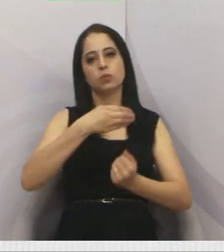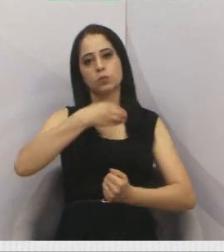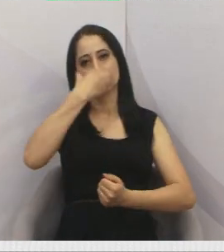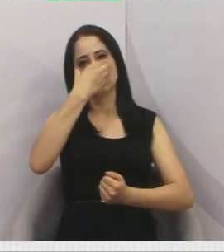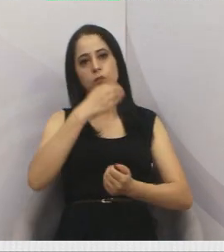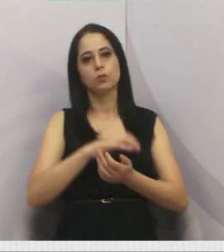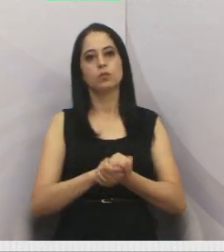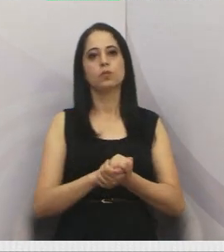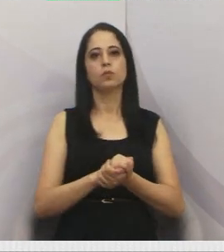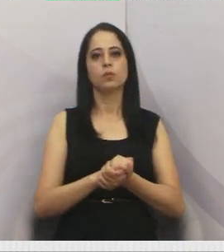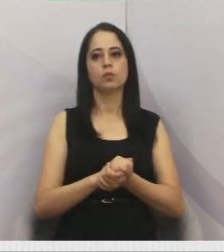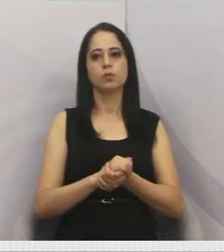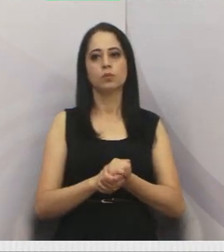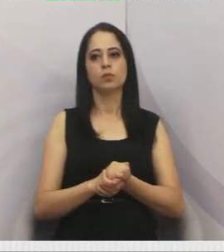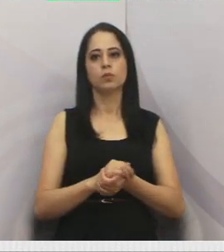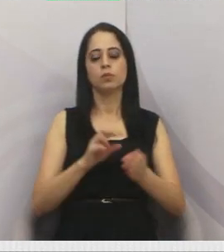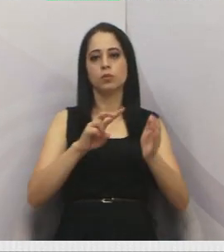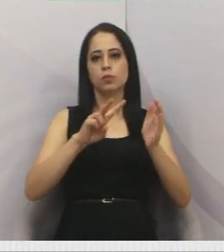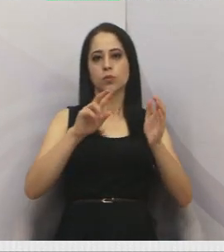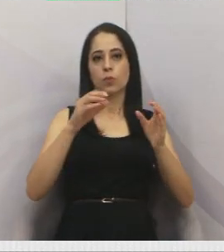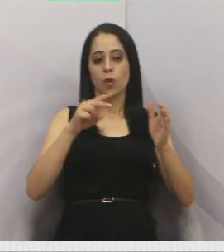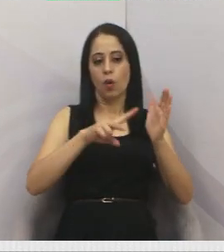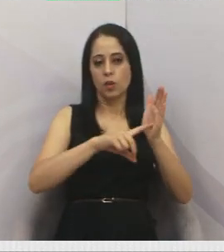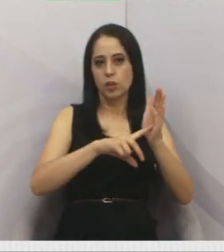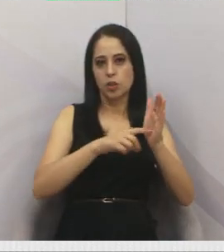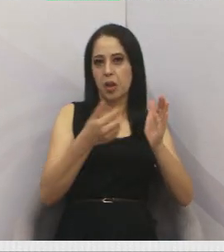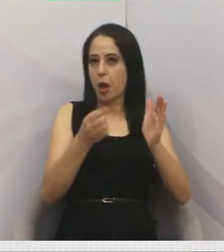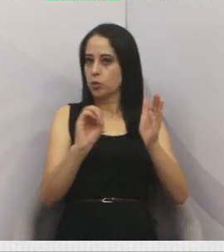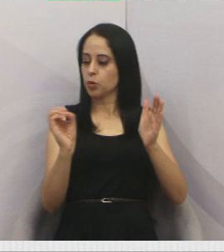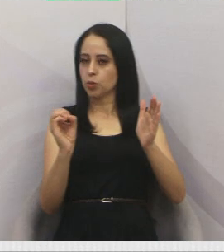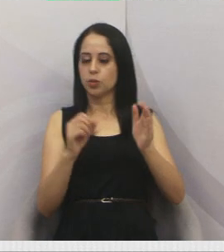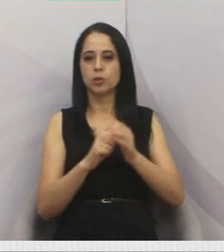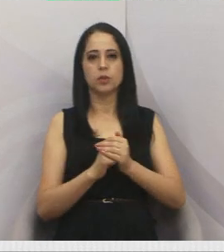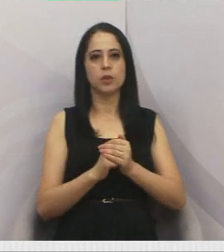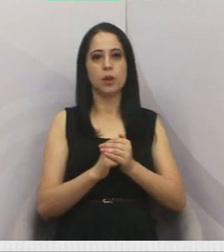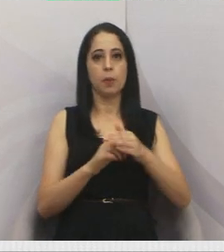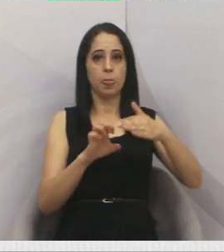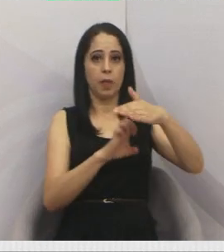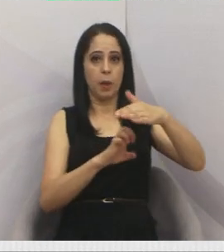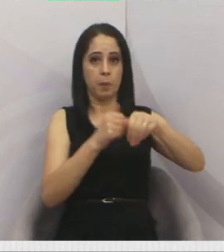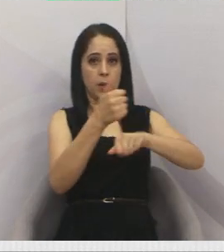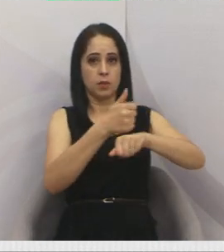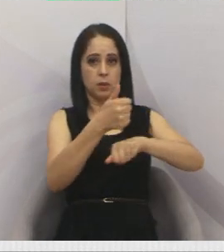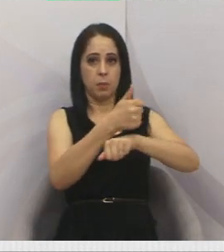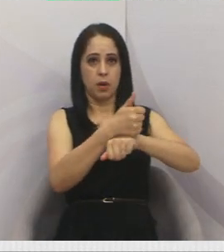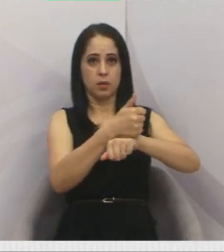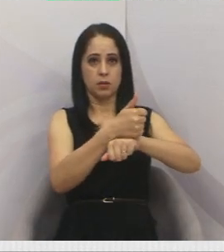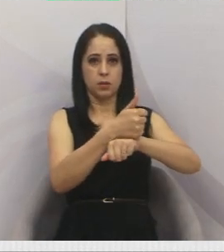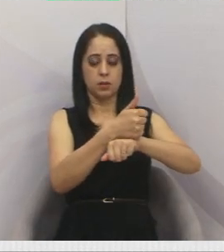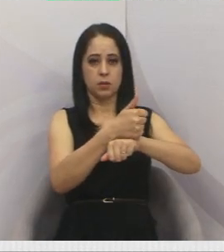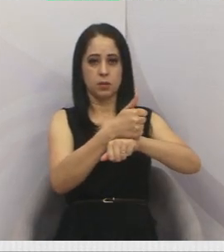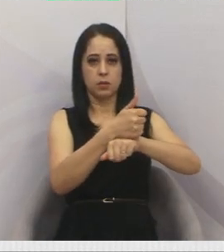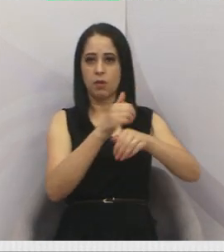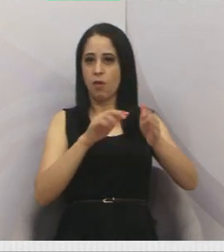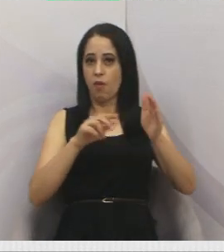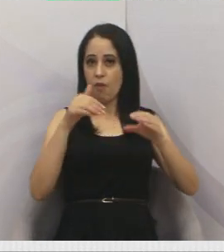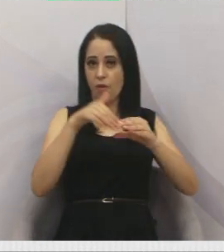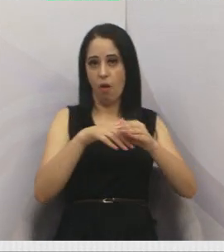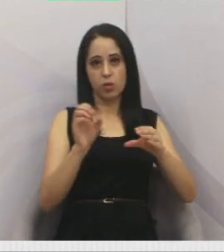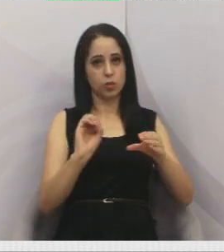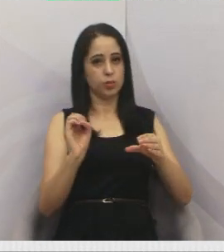Segmento Entidades de Classe Sindical, voto em branco. Segmento Empresas e ou Entidades Profissionais, voto em